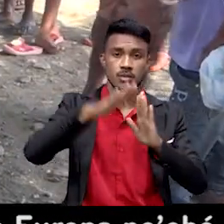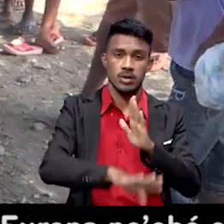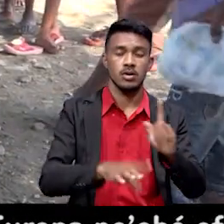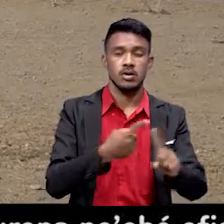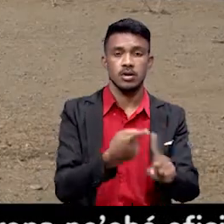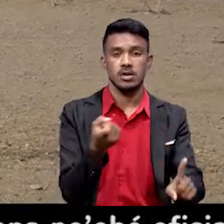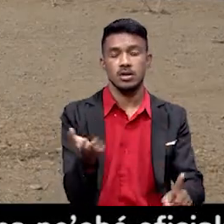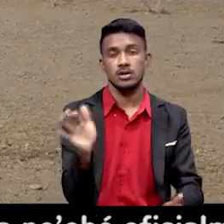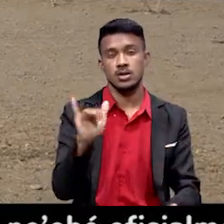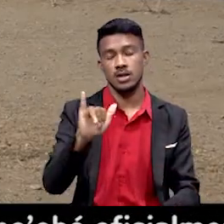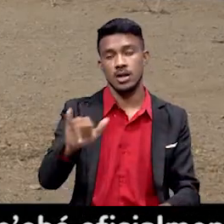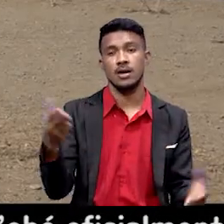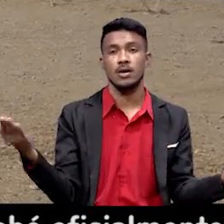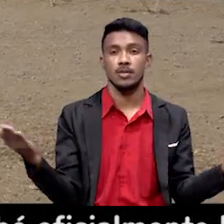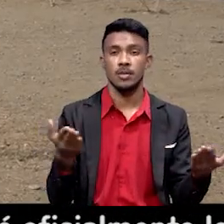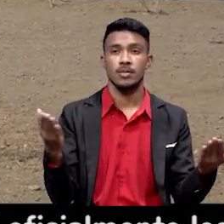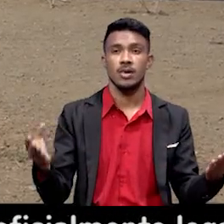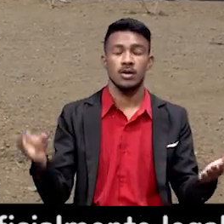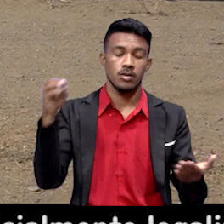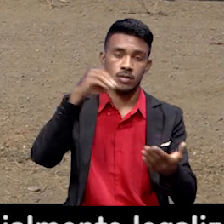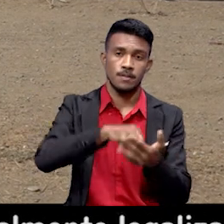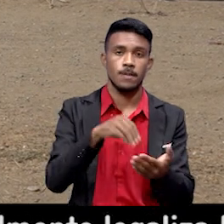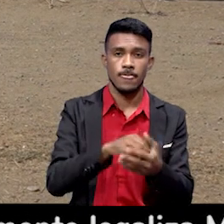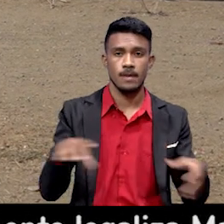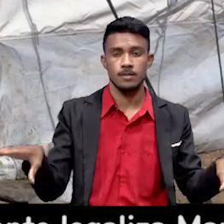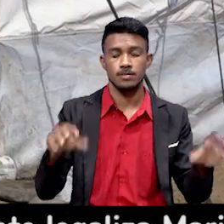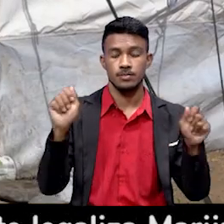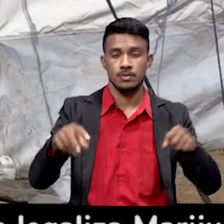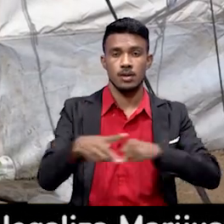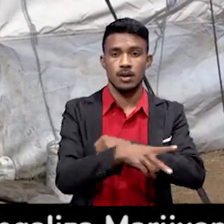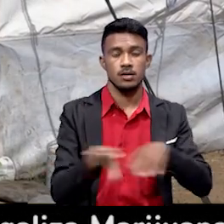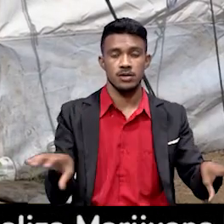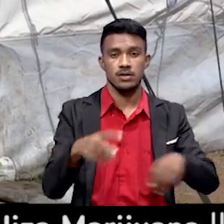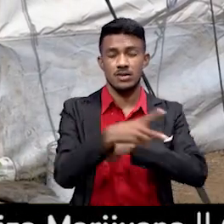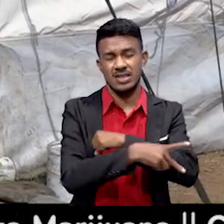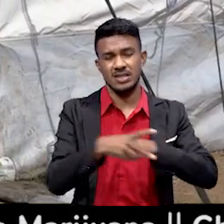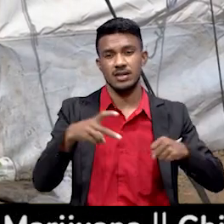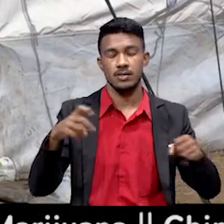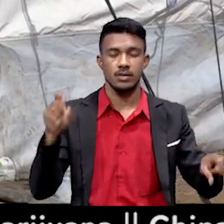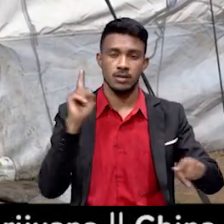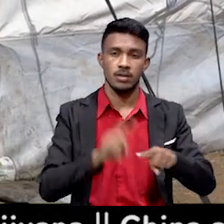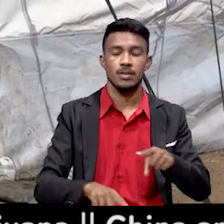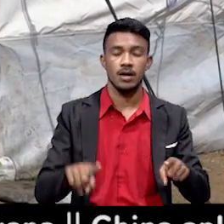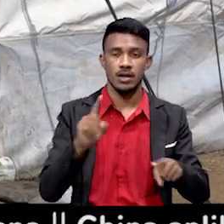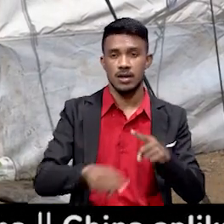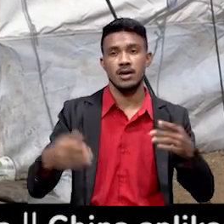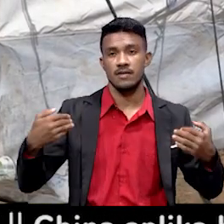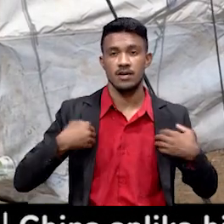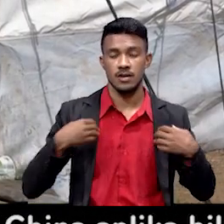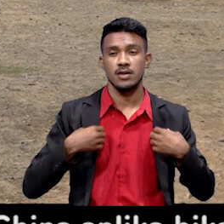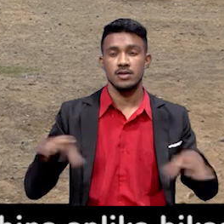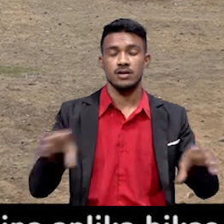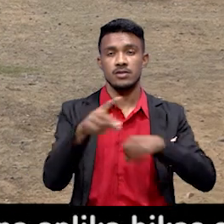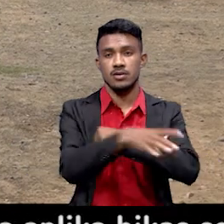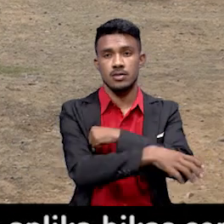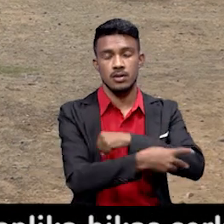nebe sedau cumpri mandato, ha foi embelehetan pensau vitalícia no ba futuro, la bele existe tam pensau vitalícia nebe ho